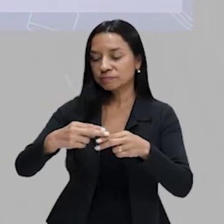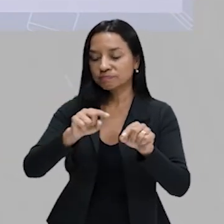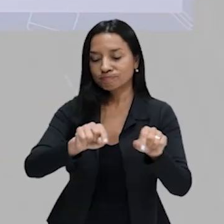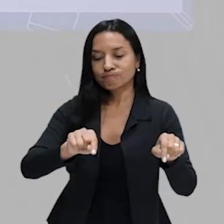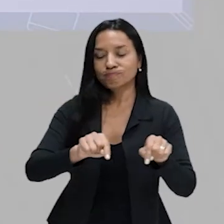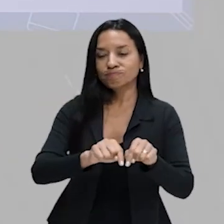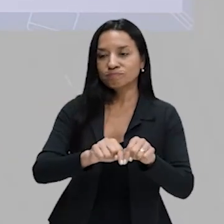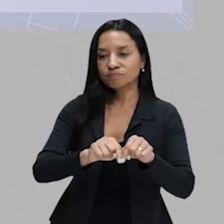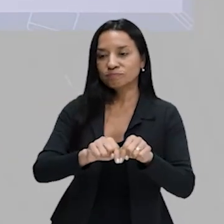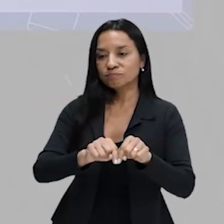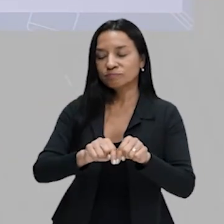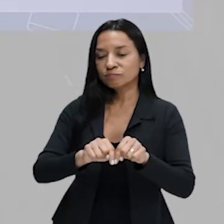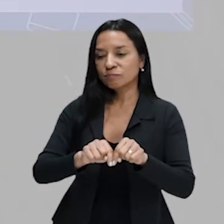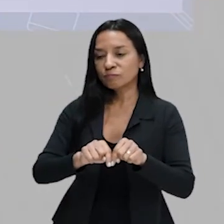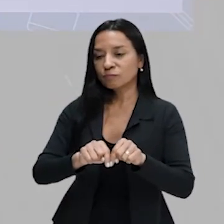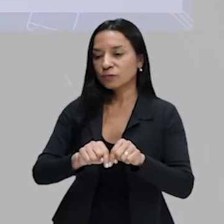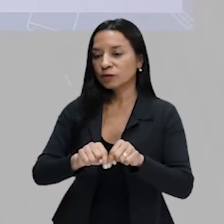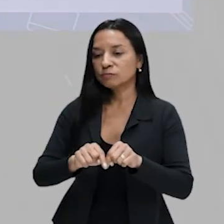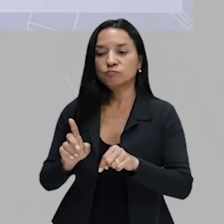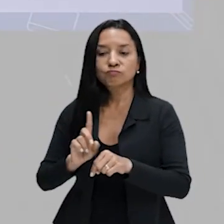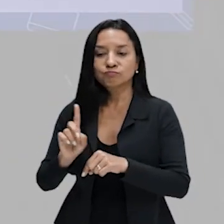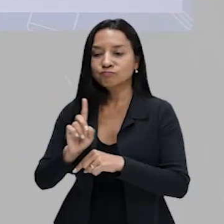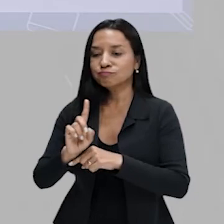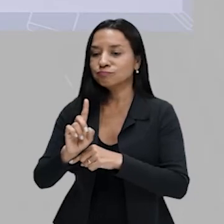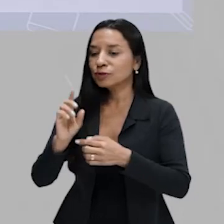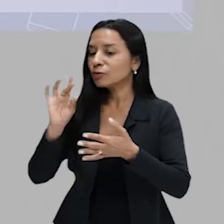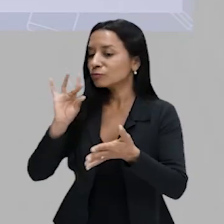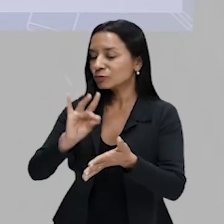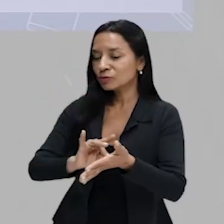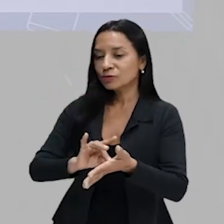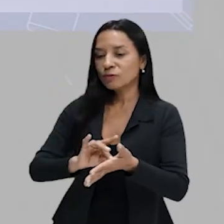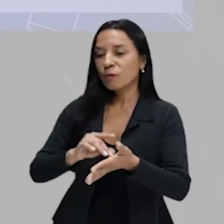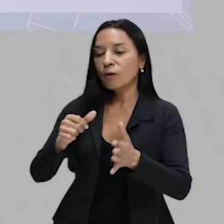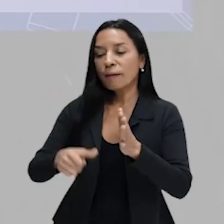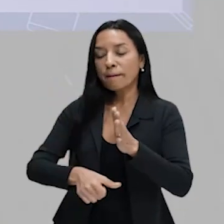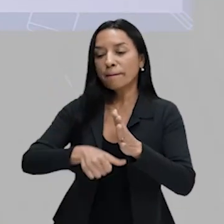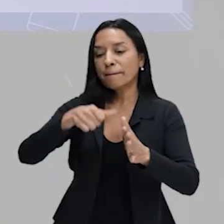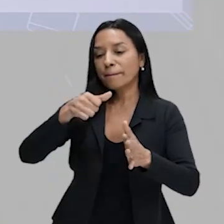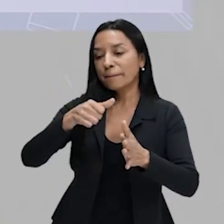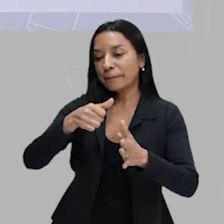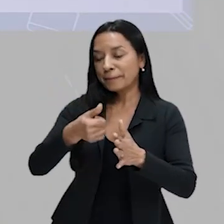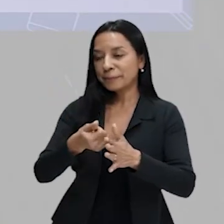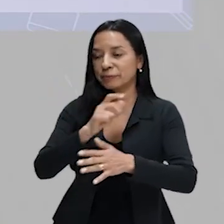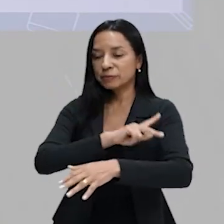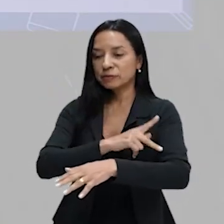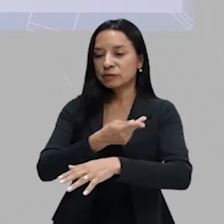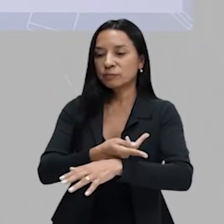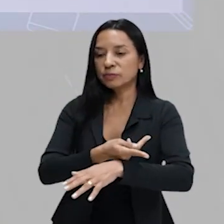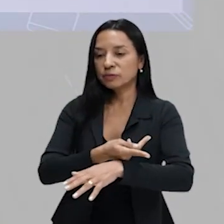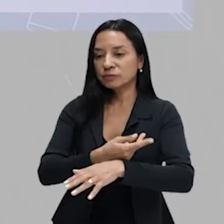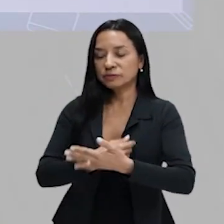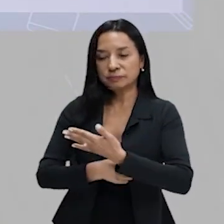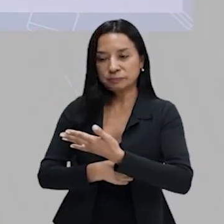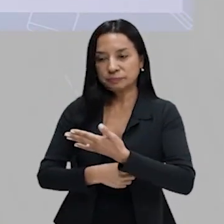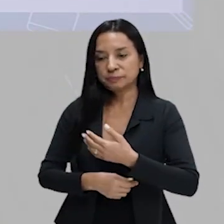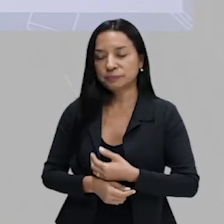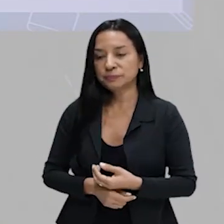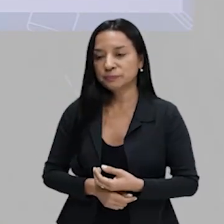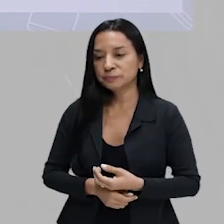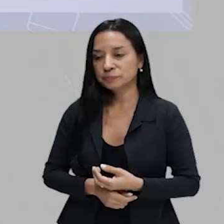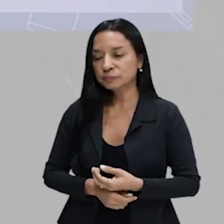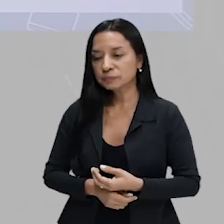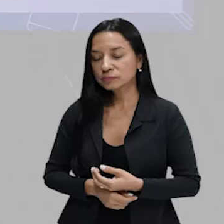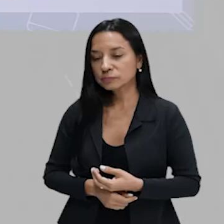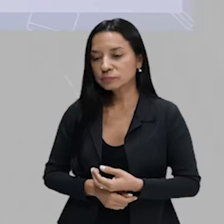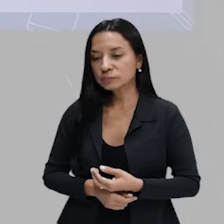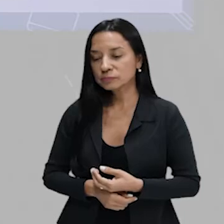que a previsão ela não se confirmou. Então, a primeira hipótese de que dar à luz deitada de costas